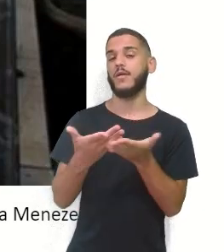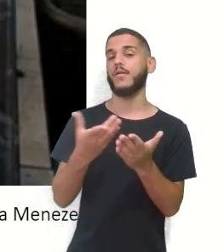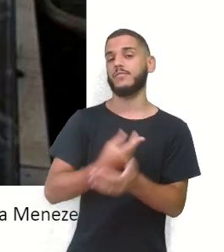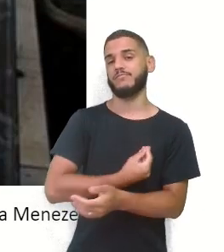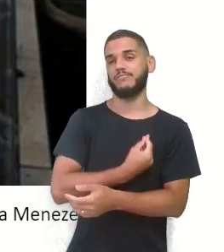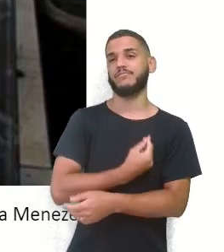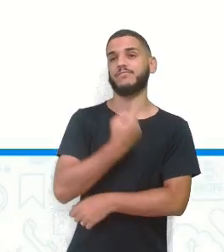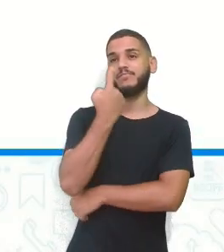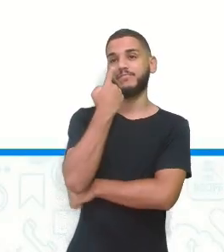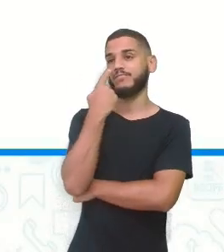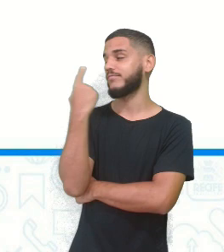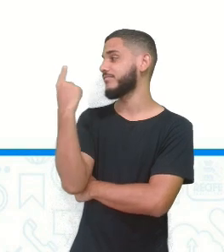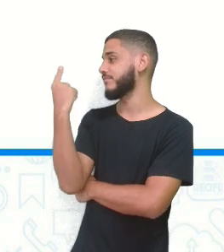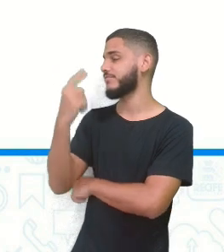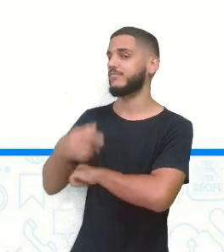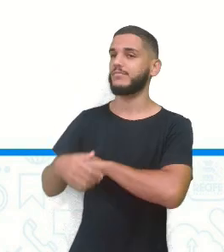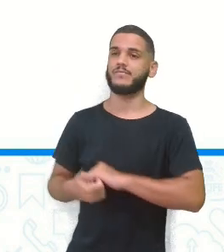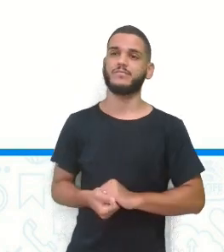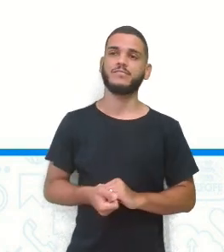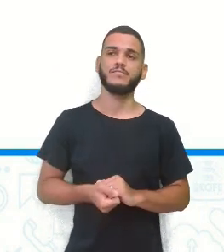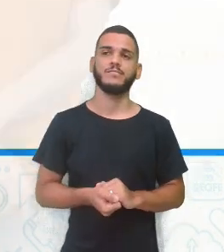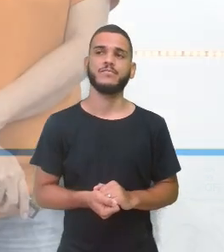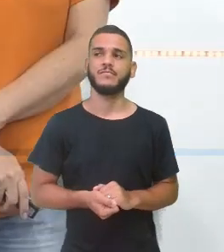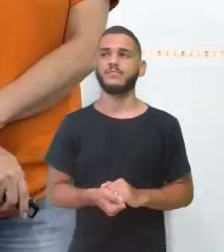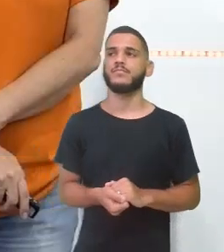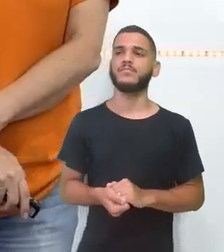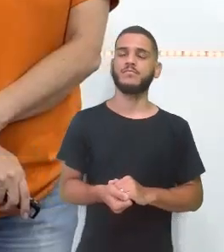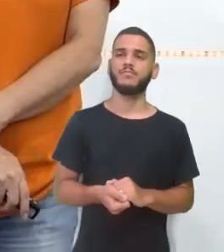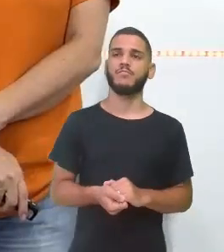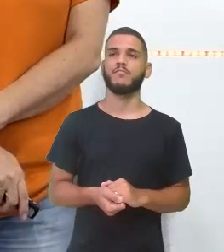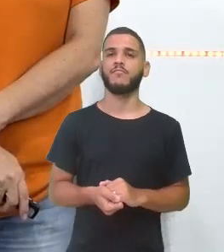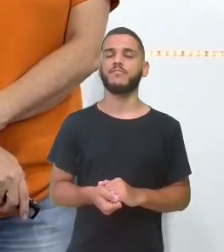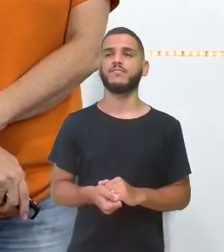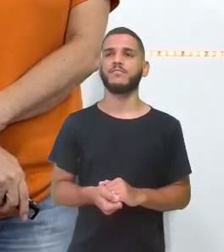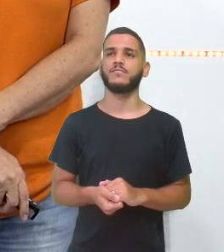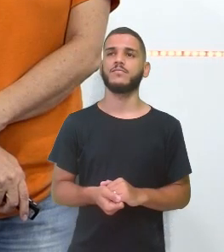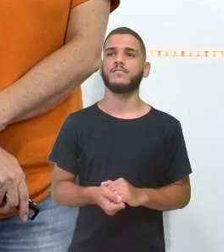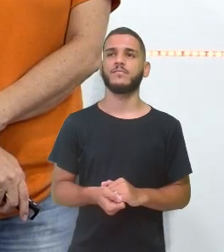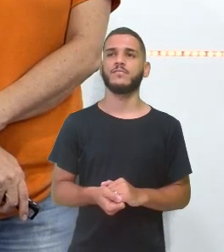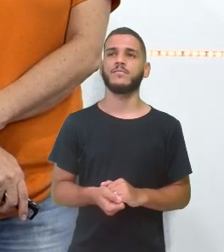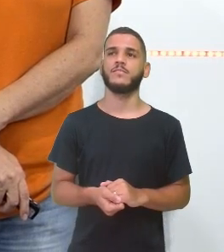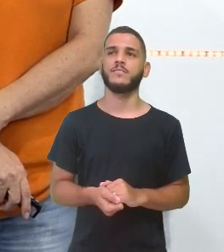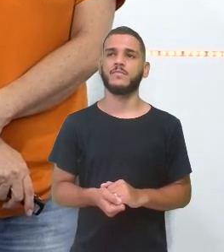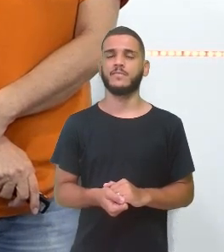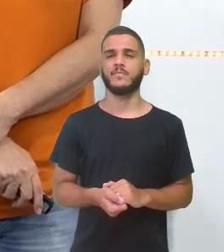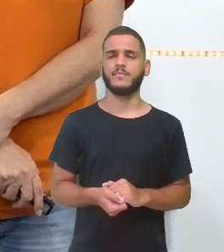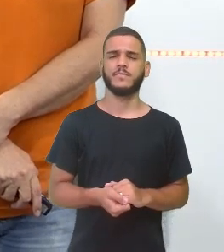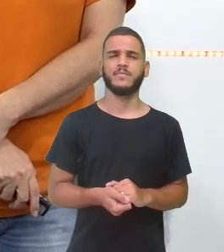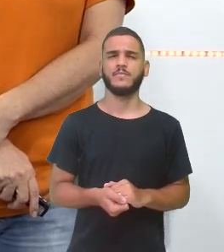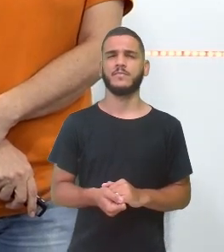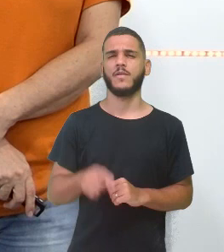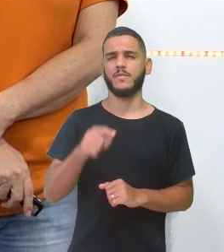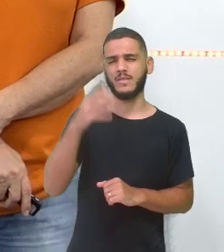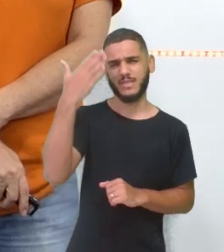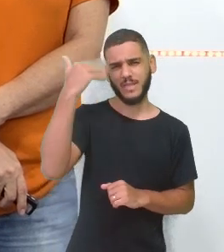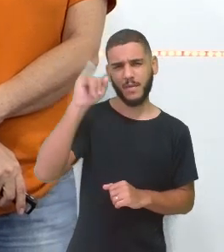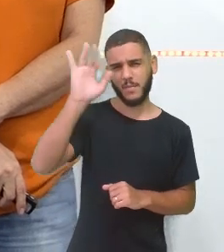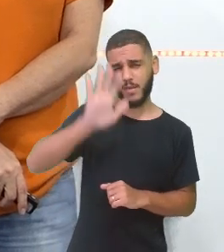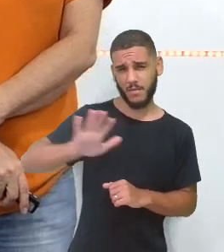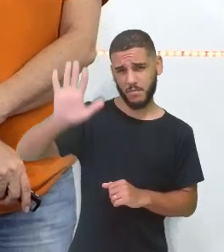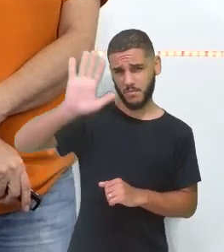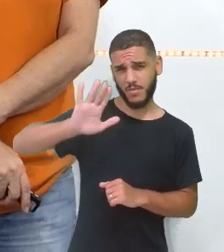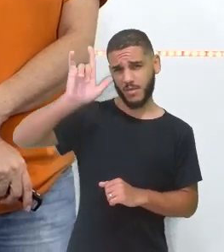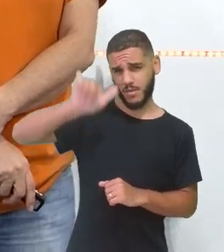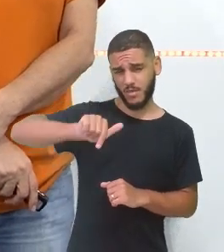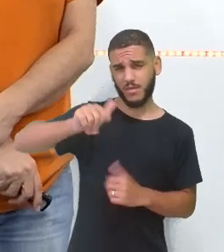ó. Vamos ver. Vamos ver se tem mais alguma coisa interessante aqui pra gente. Ó, você sabe que imagens são